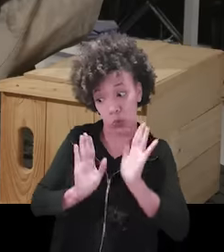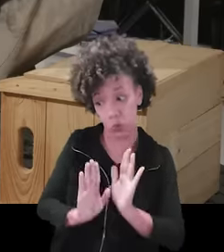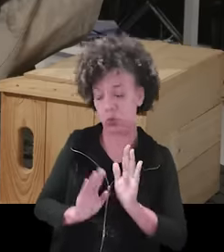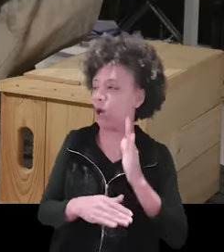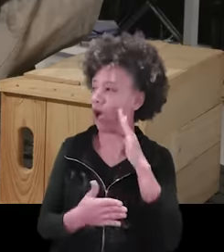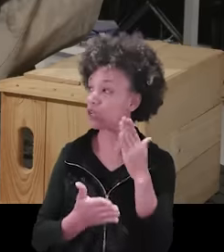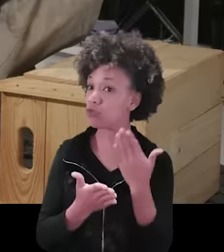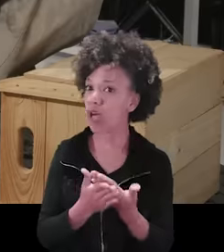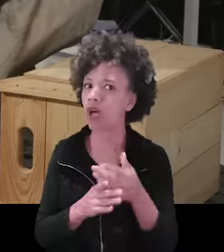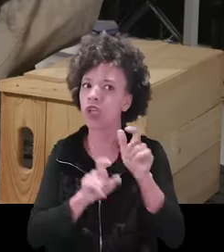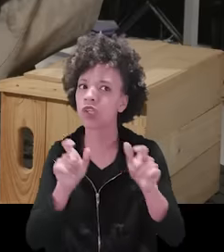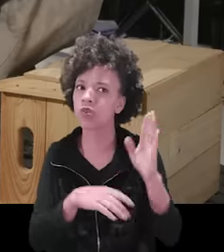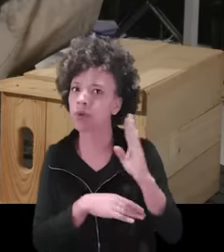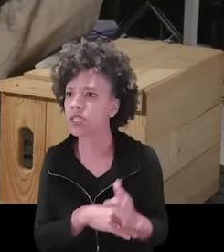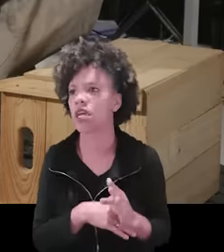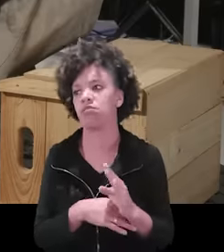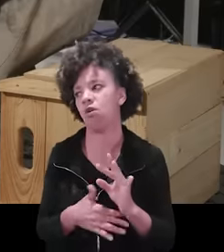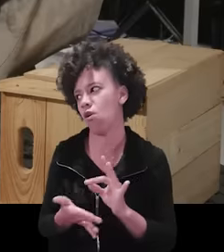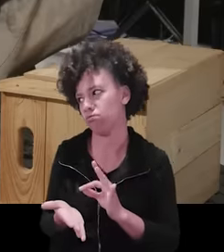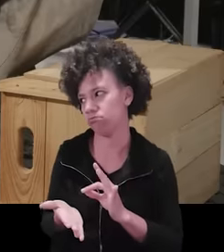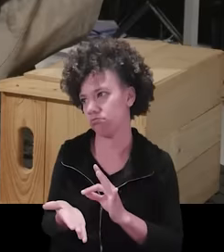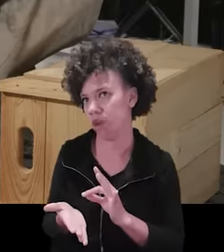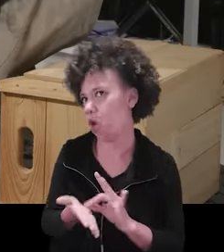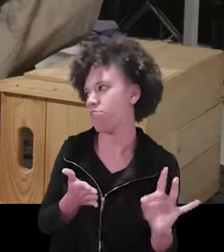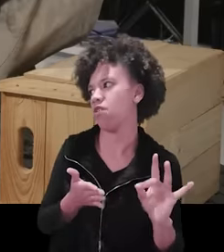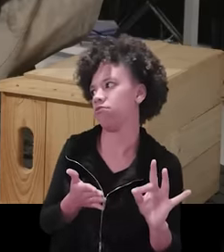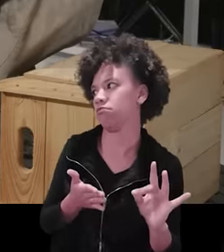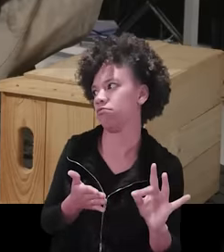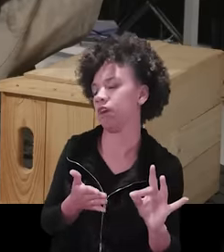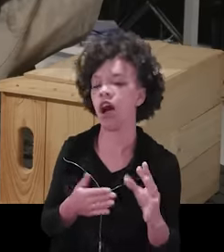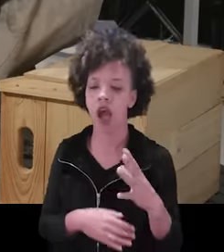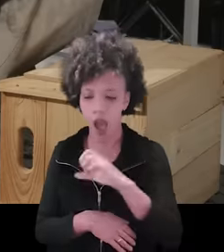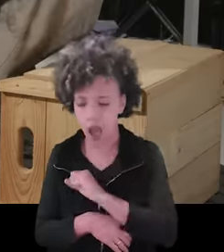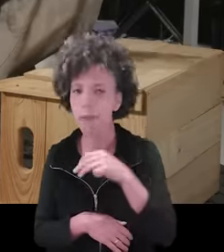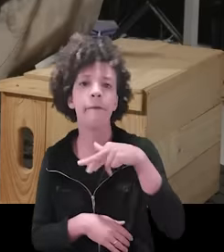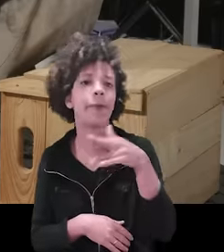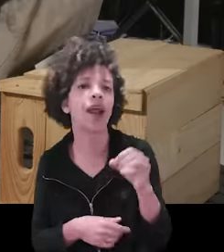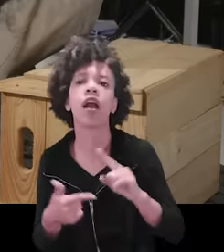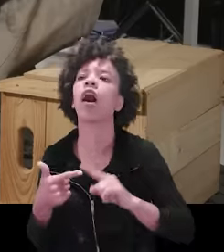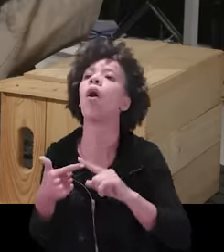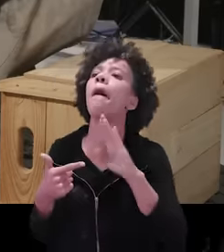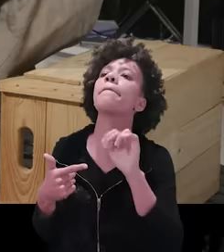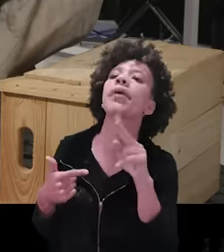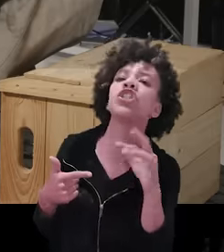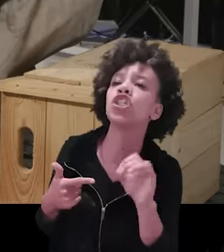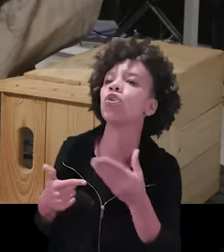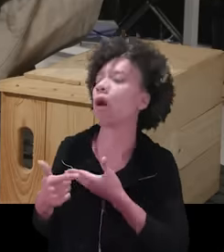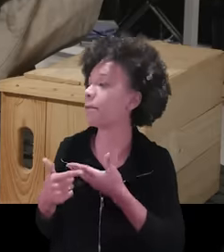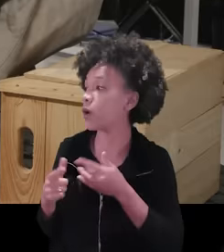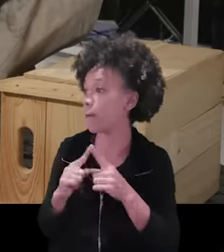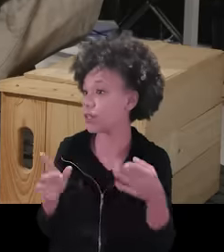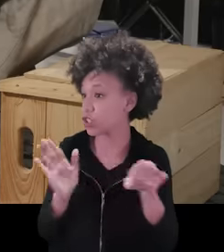achismo leva a crer que o brasileiro odeia brasileiro tá foi a gente chama aqui a Marcão tá tio Betinho meus